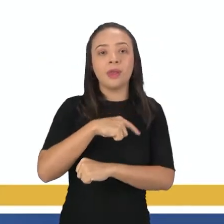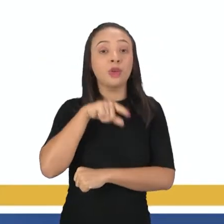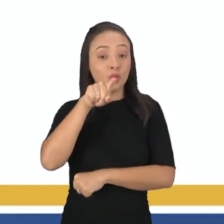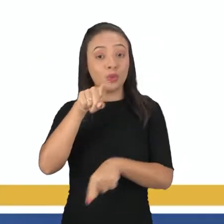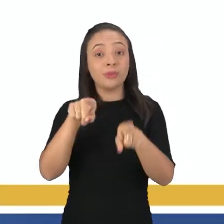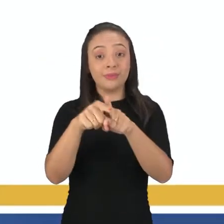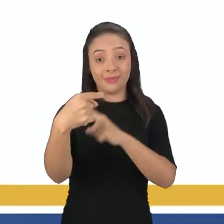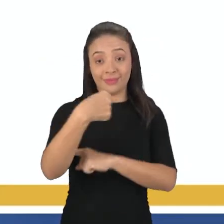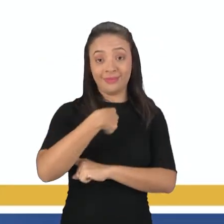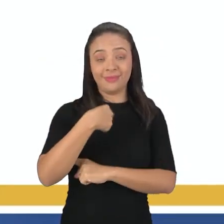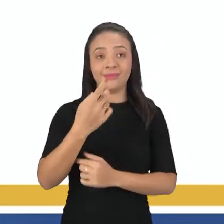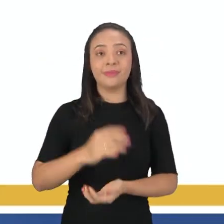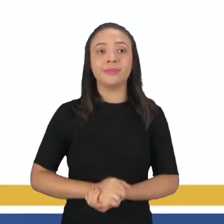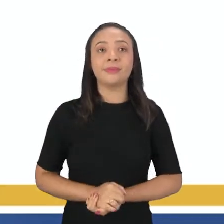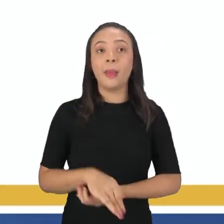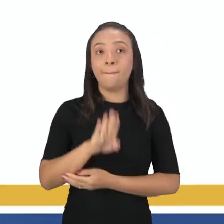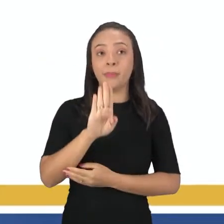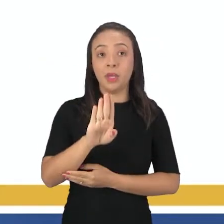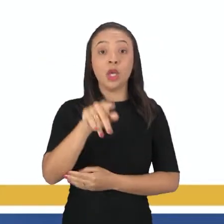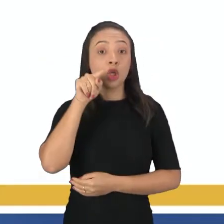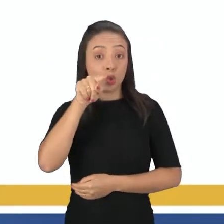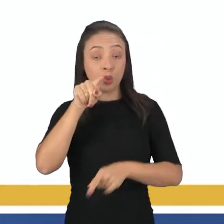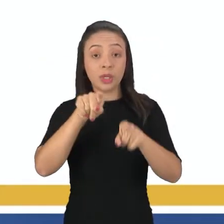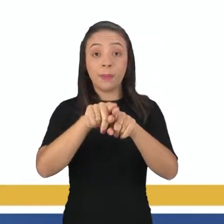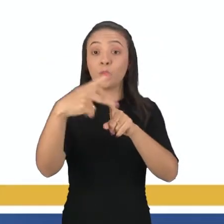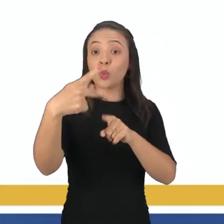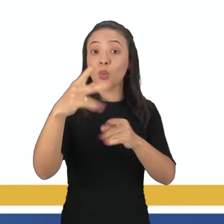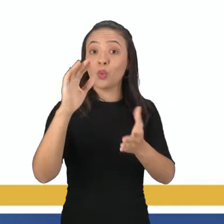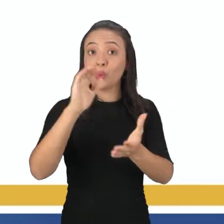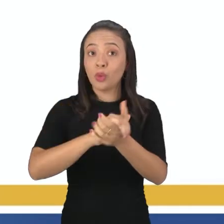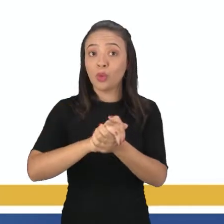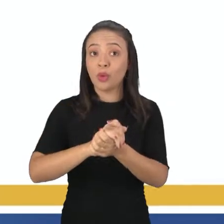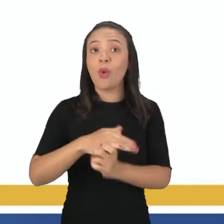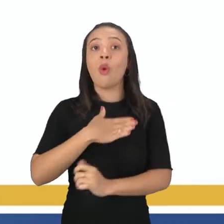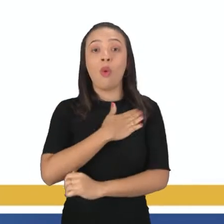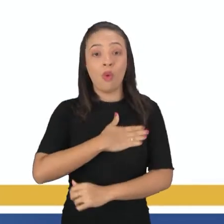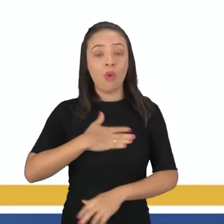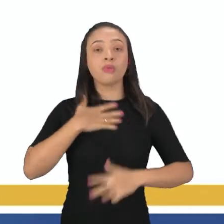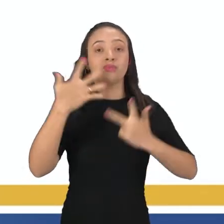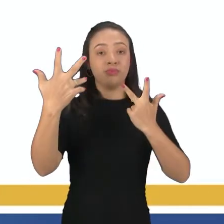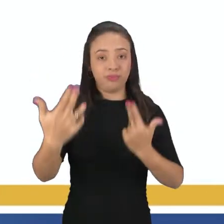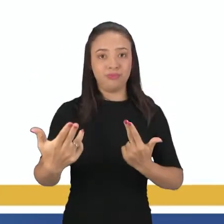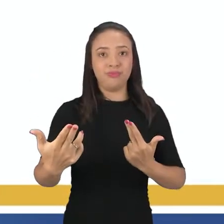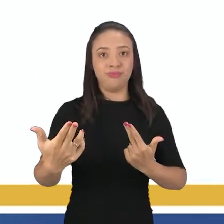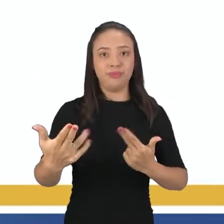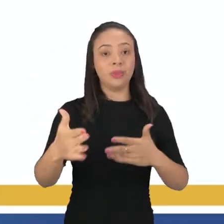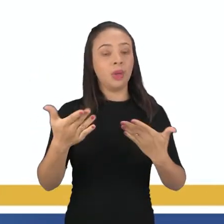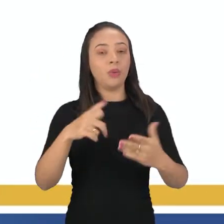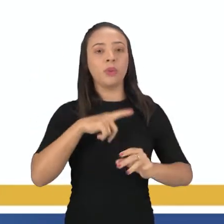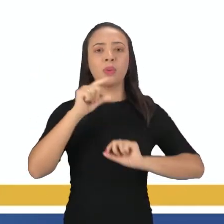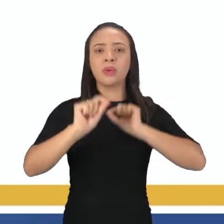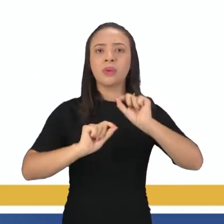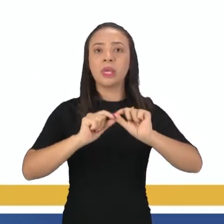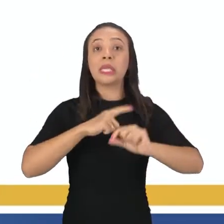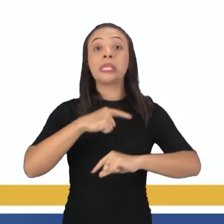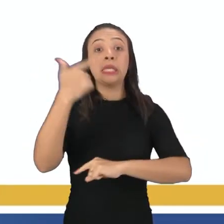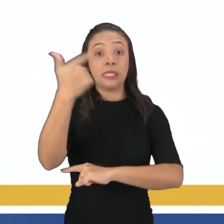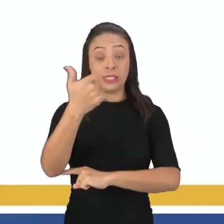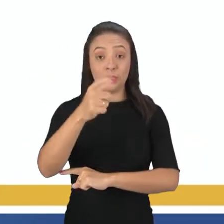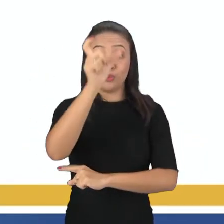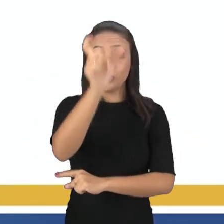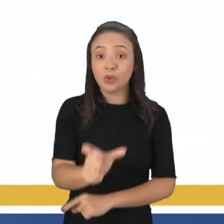e eu. B, tu e teu marido gostam da mesma coisa. Nós temos as